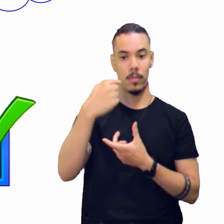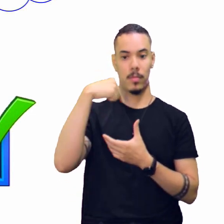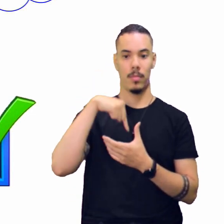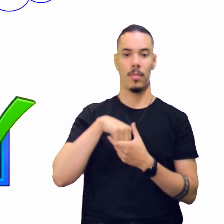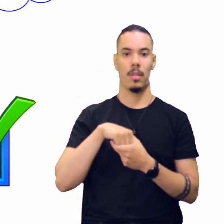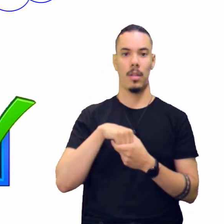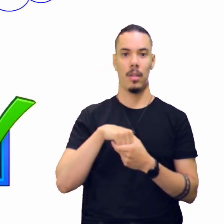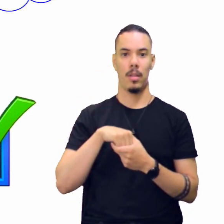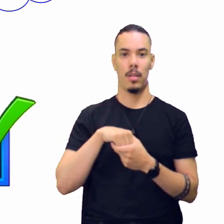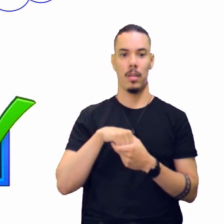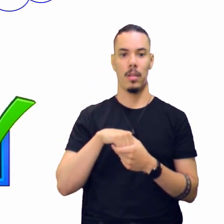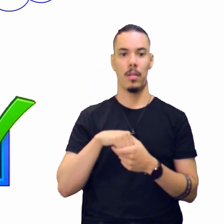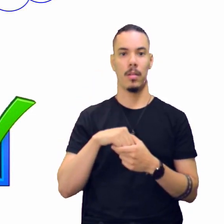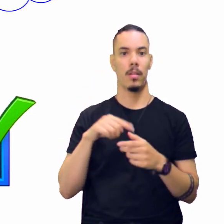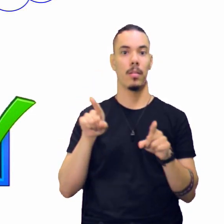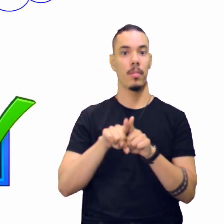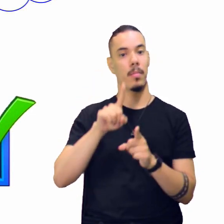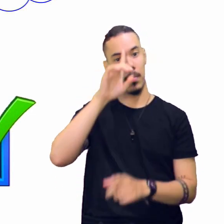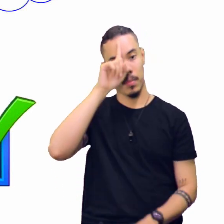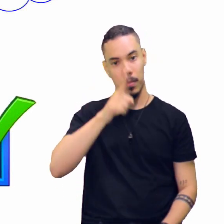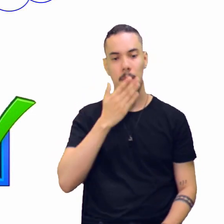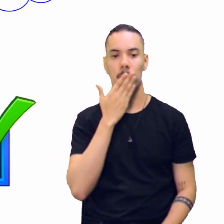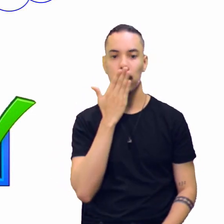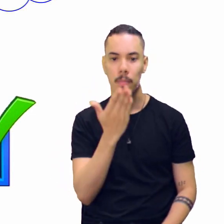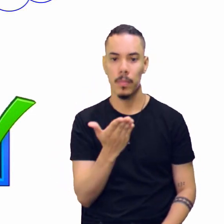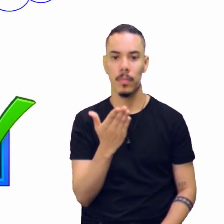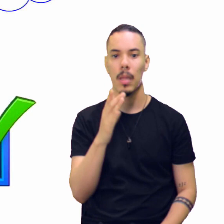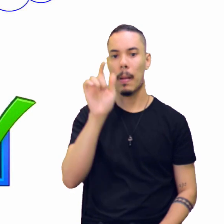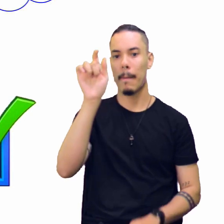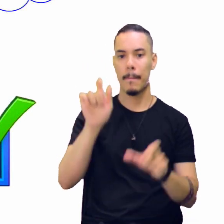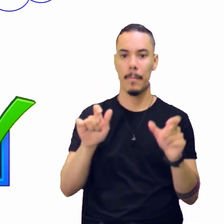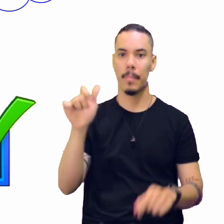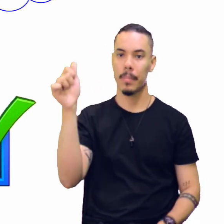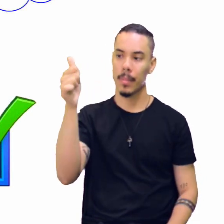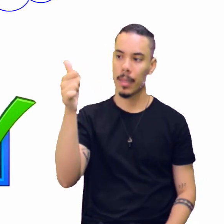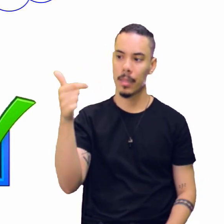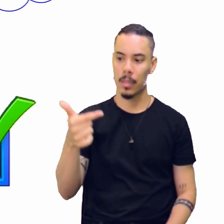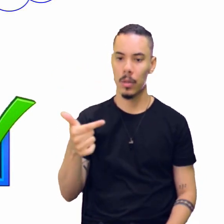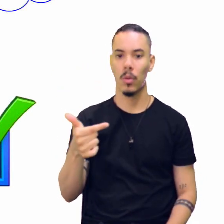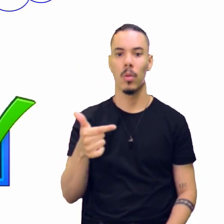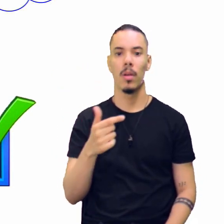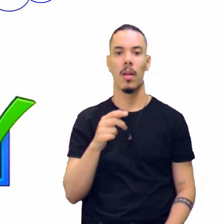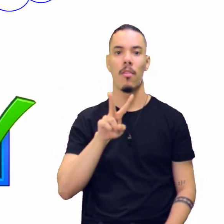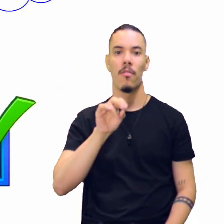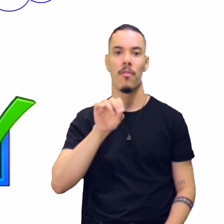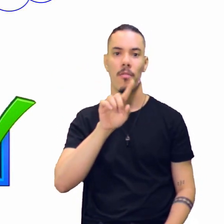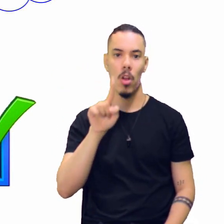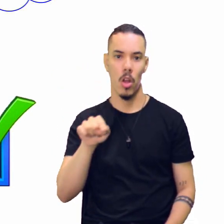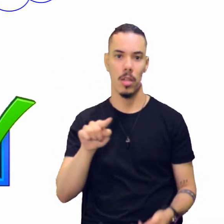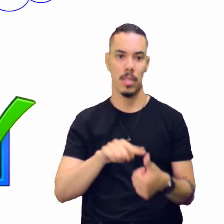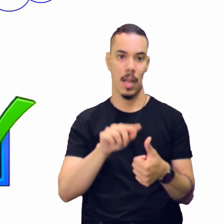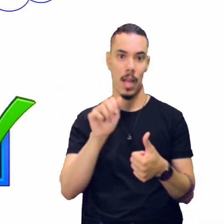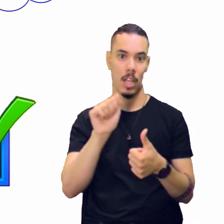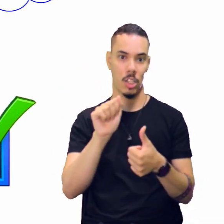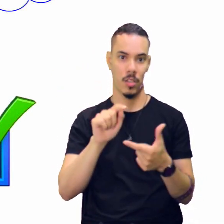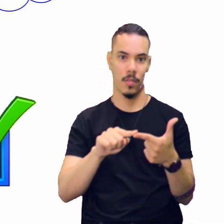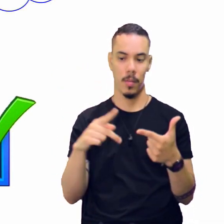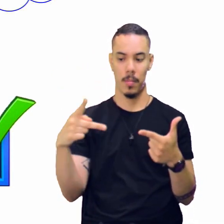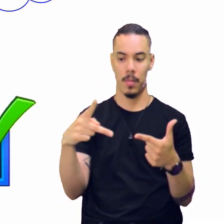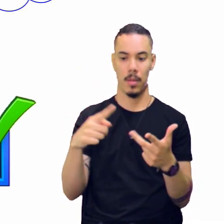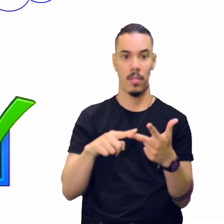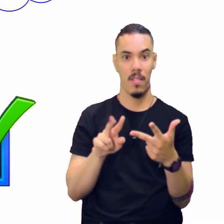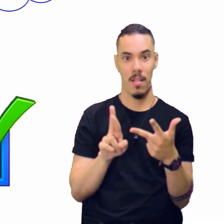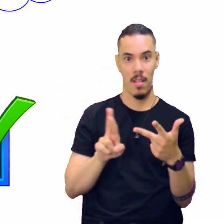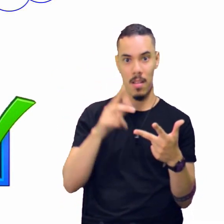subjuntivo, imperativo. Pessoa, primeira, segunda, pessoa e voz, ativa, passiva,